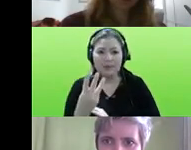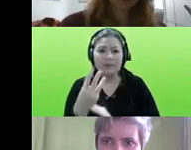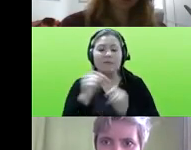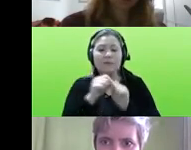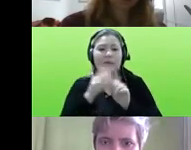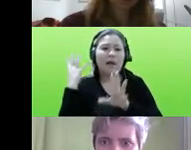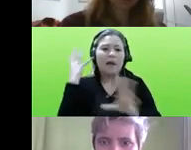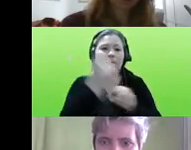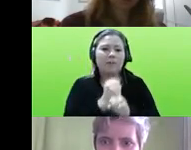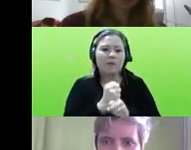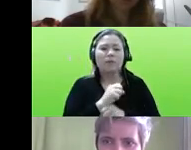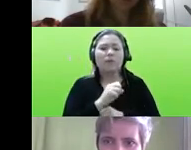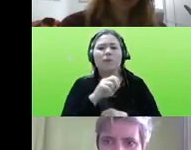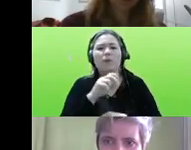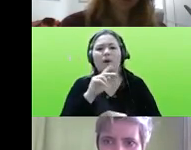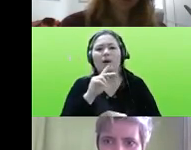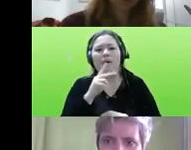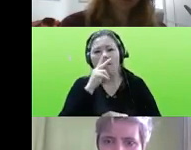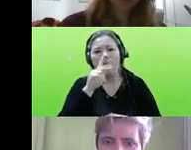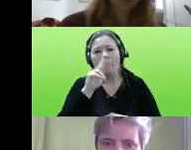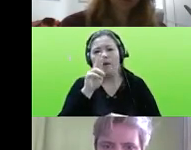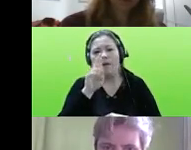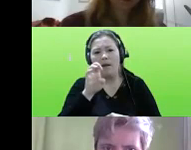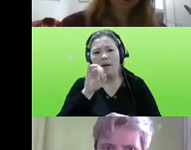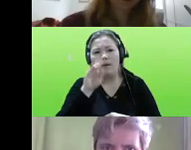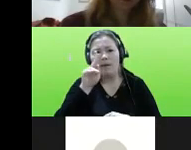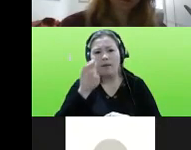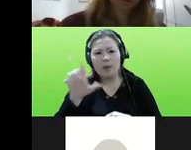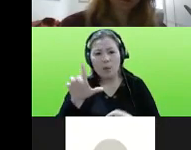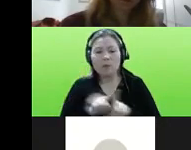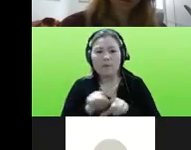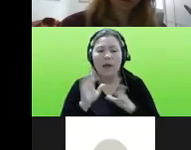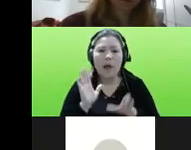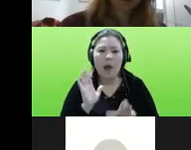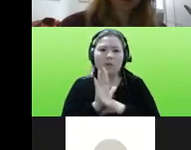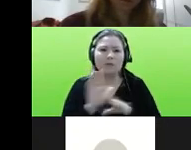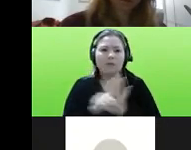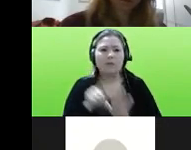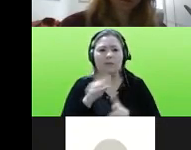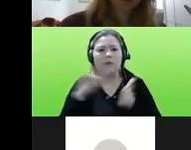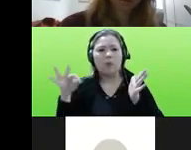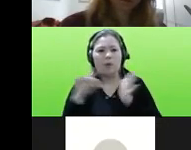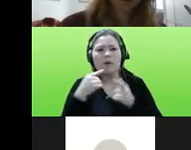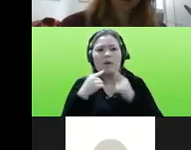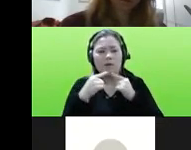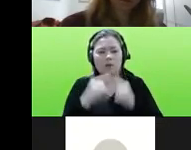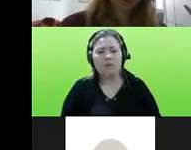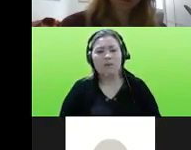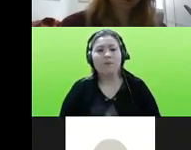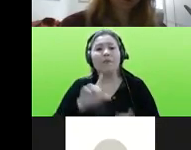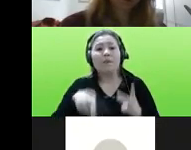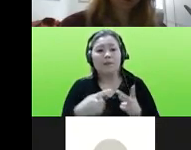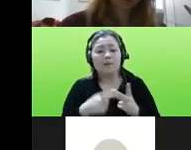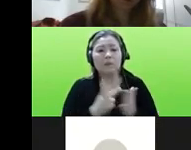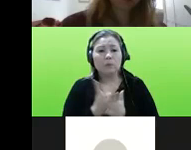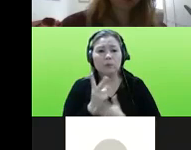do Hegel e sua contribuição então para essa teoria crítica. Depois seguiríamos